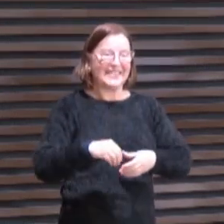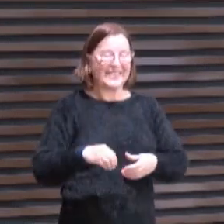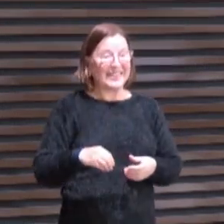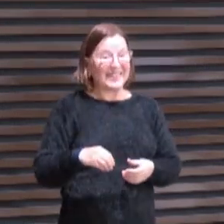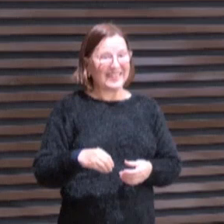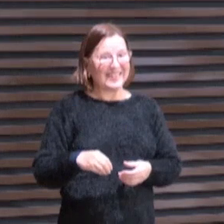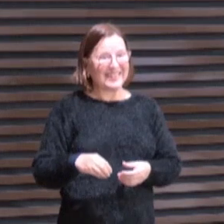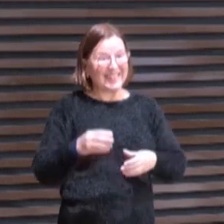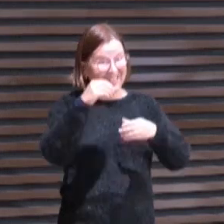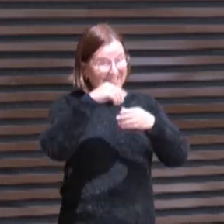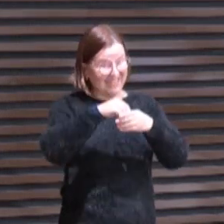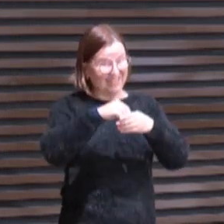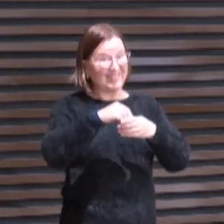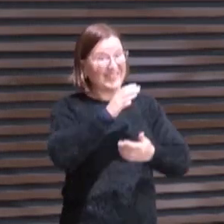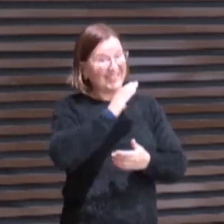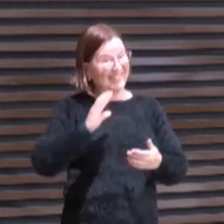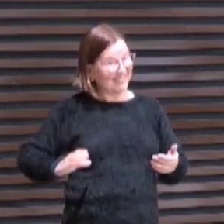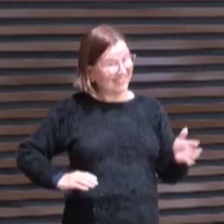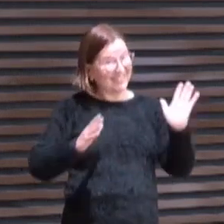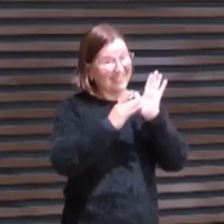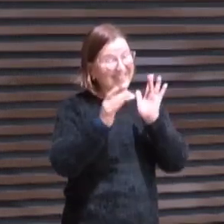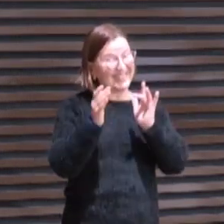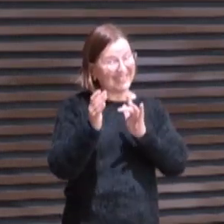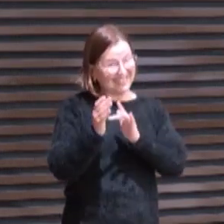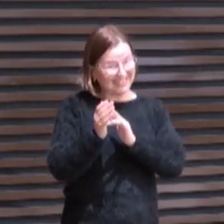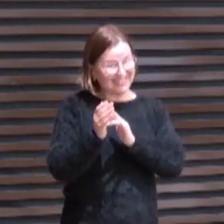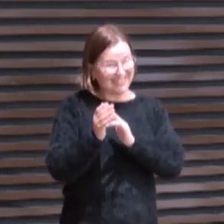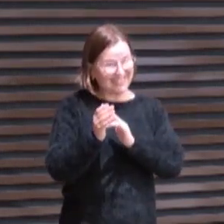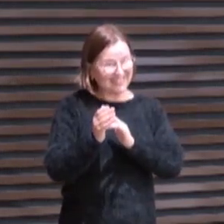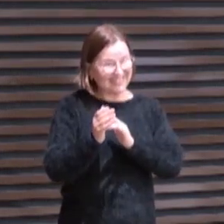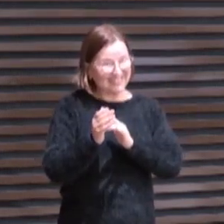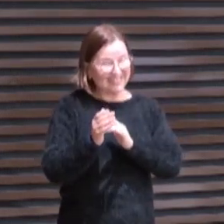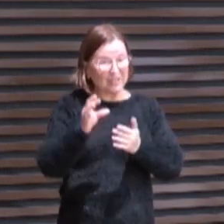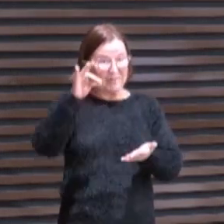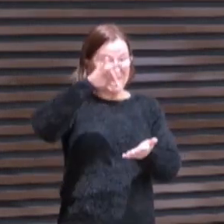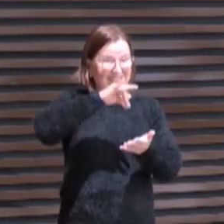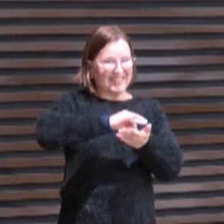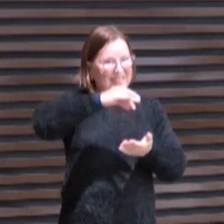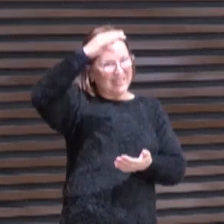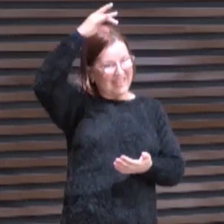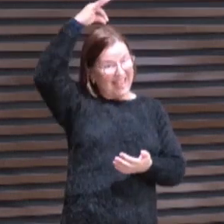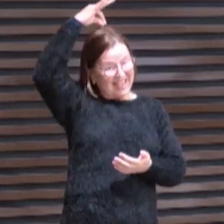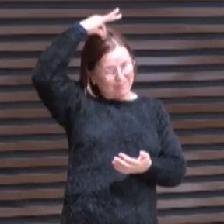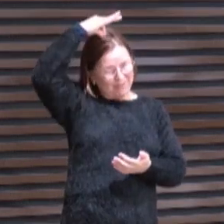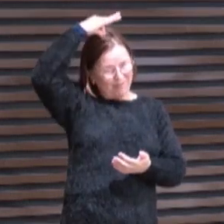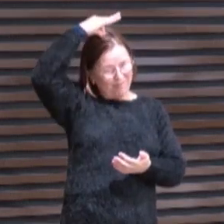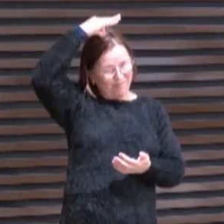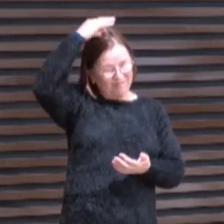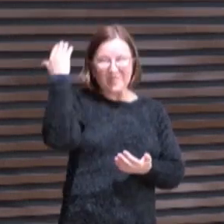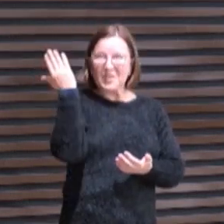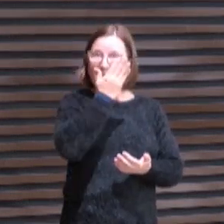para dentro de Cristo Jesus. É uma coisa, uma realidade espiritual que nós não